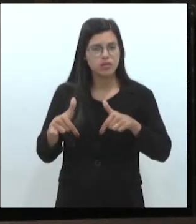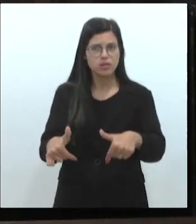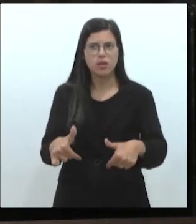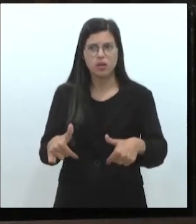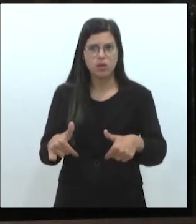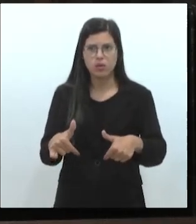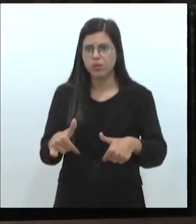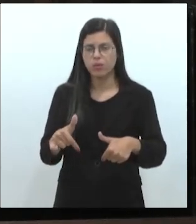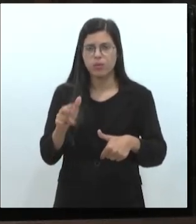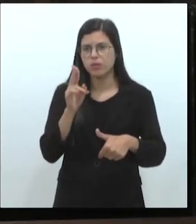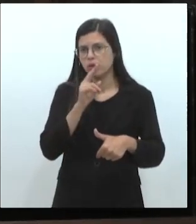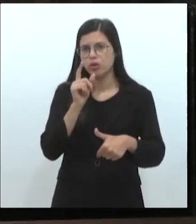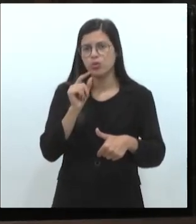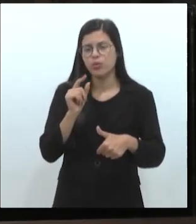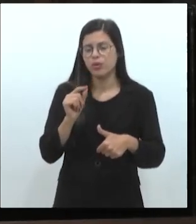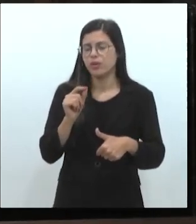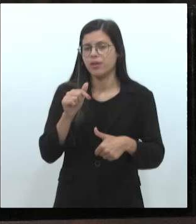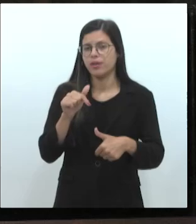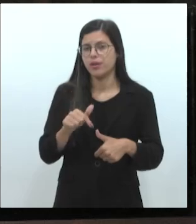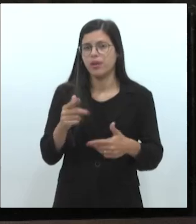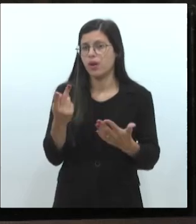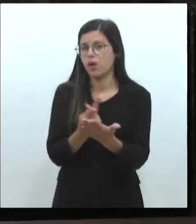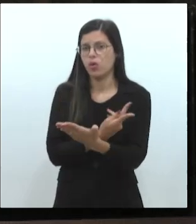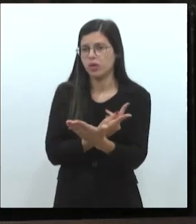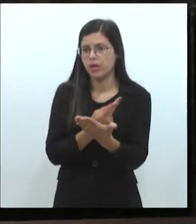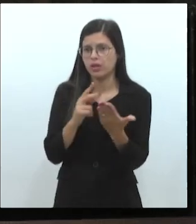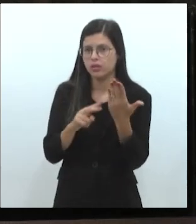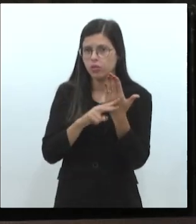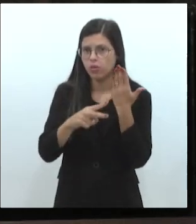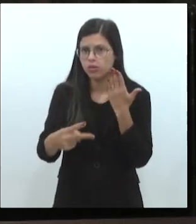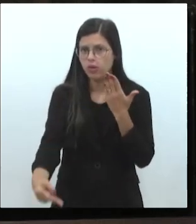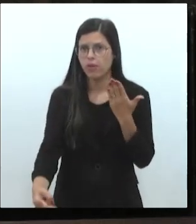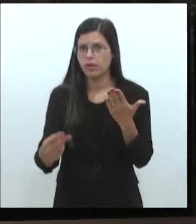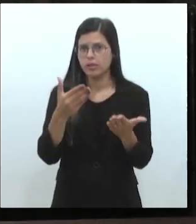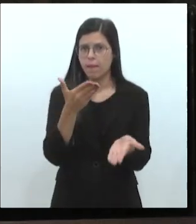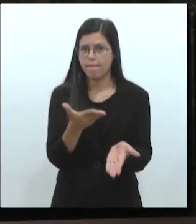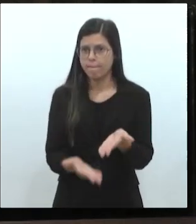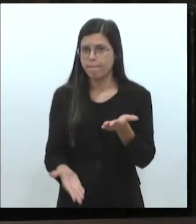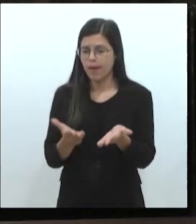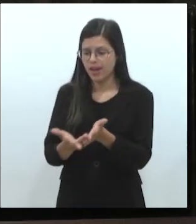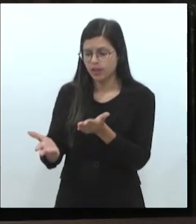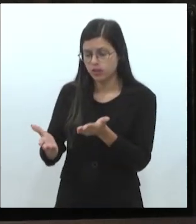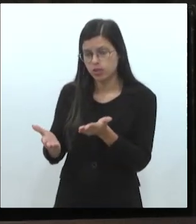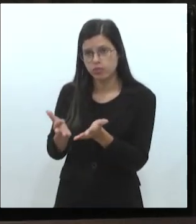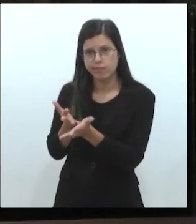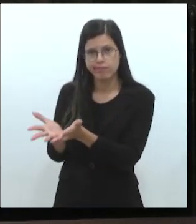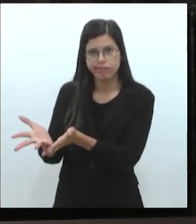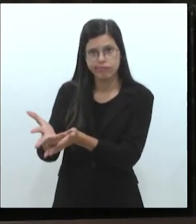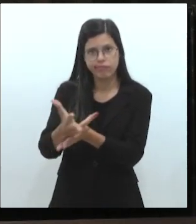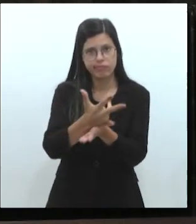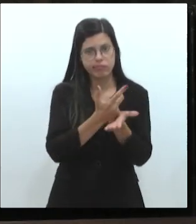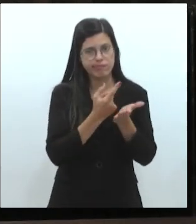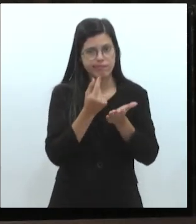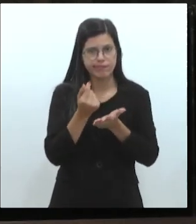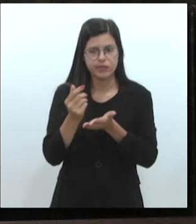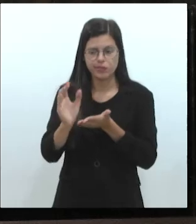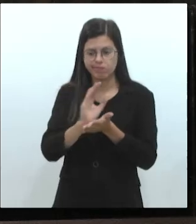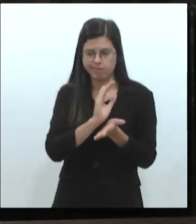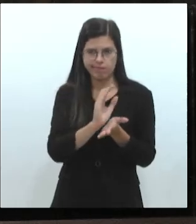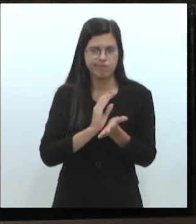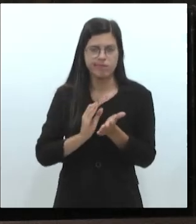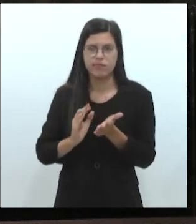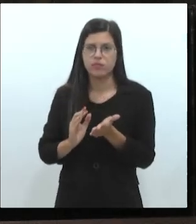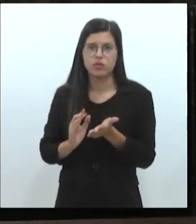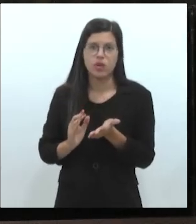de receita para o Estado. E se o Estado perde receita, ele investe cada